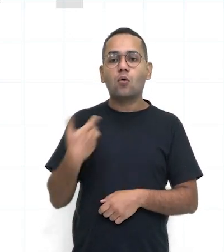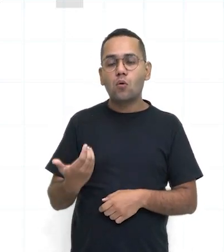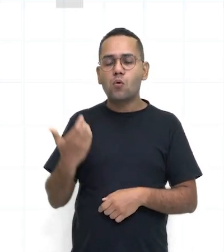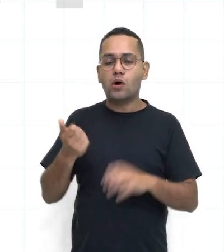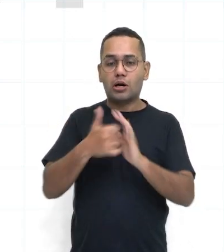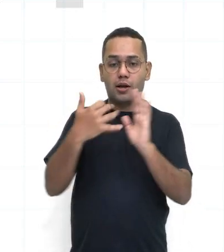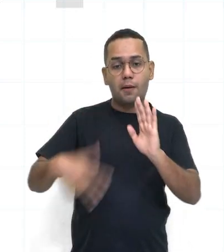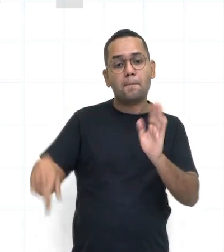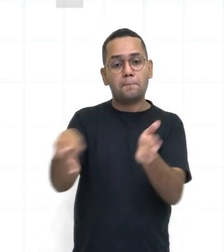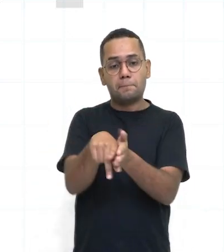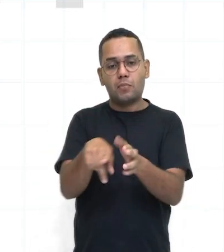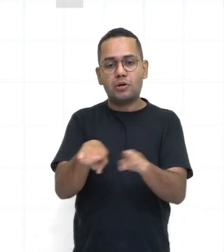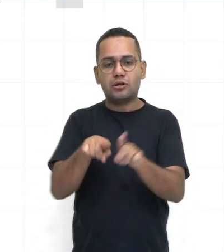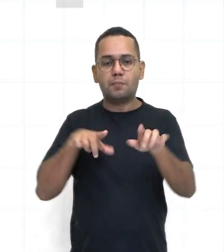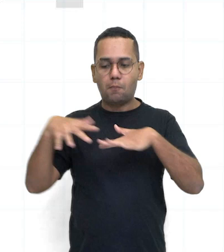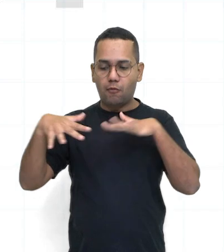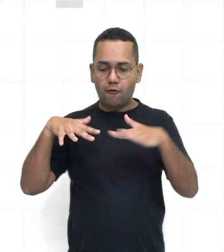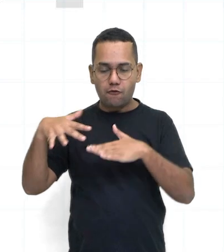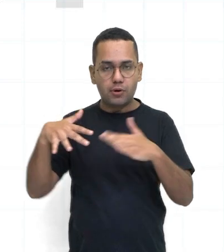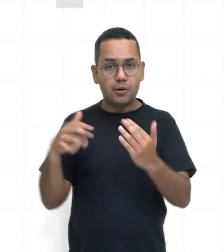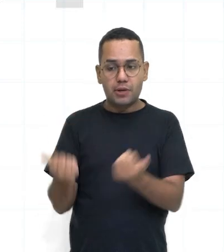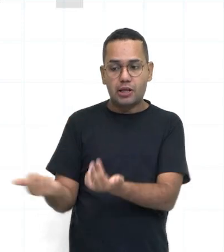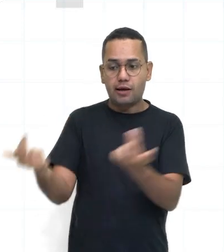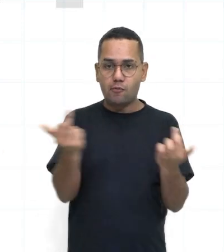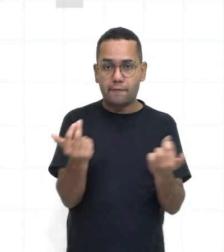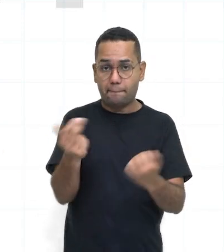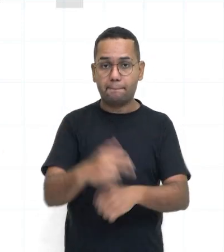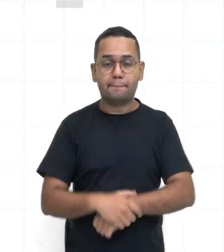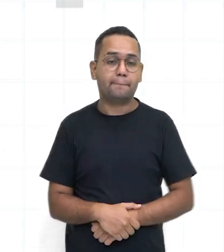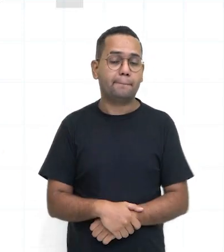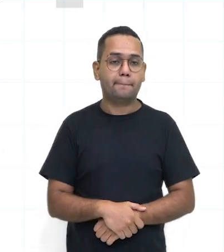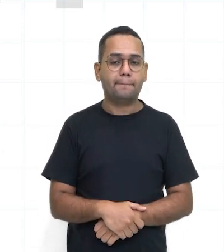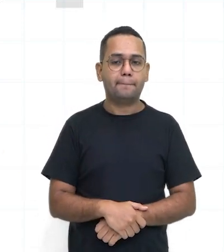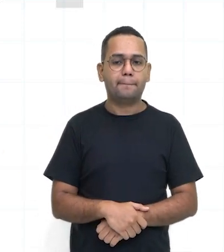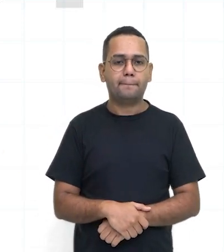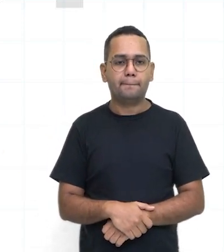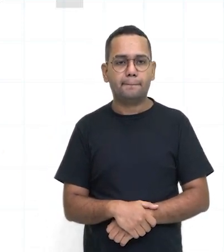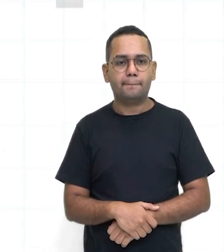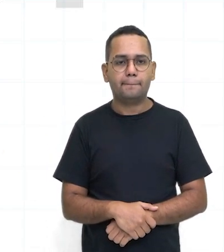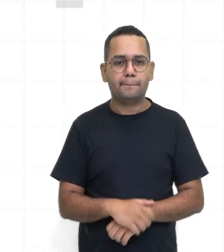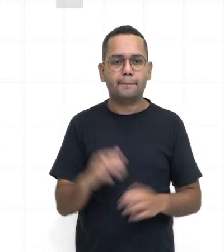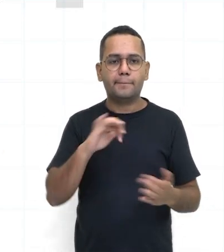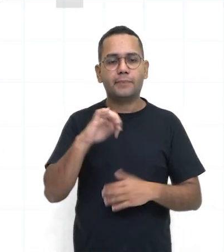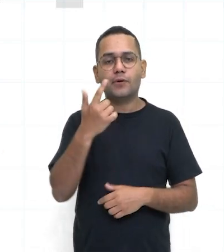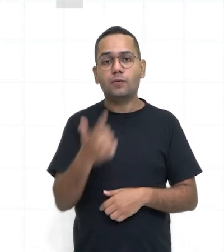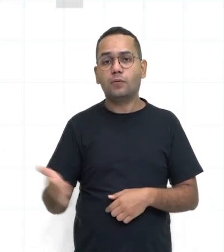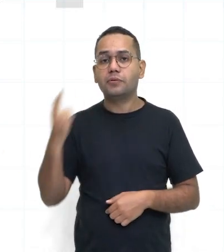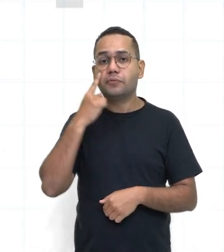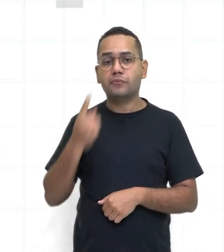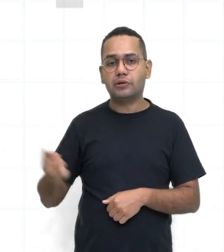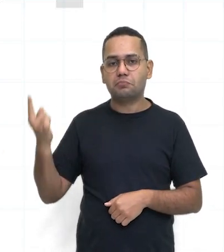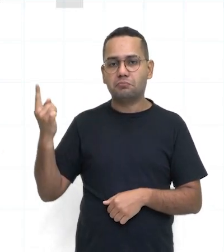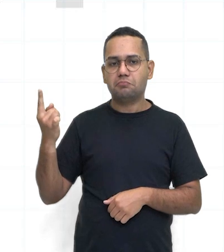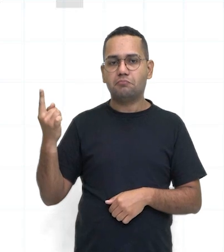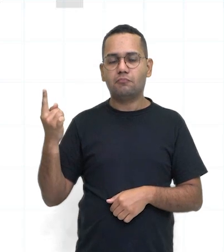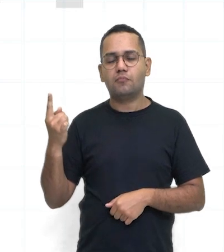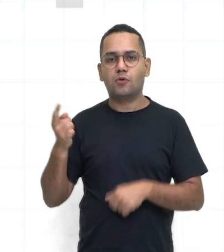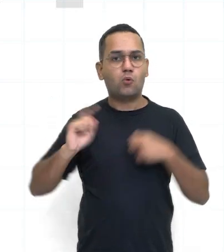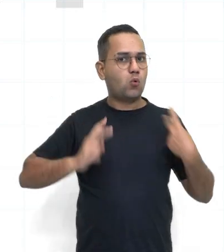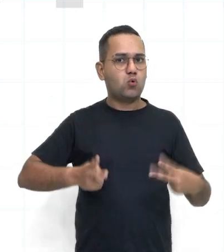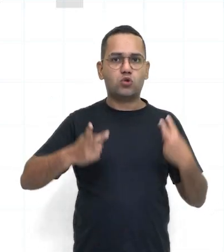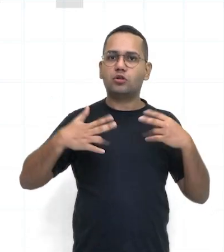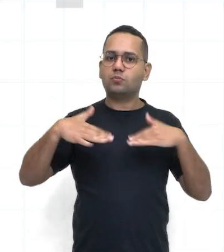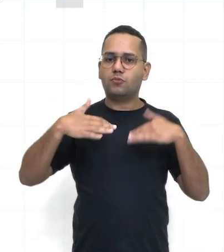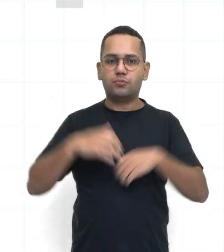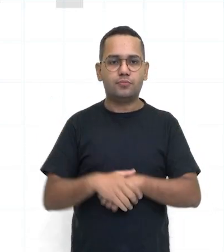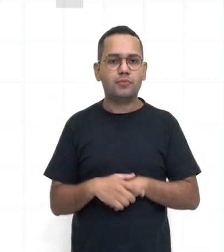e movimentos coordenados. Nós temos também os movimentos codificados, que não mudam, né? Cada